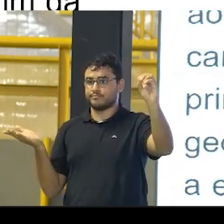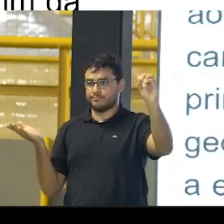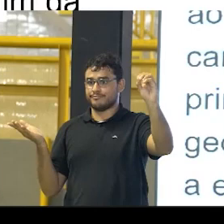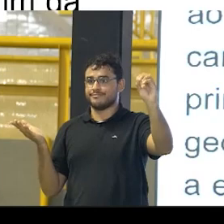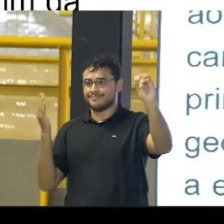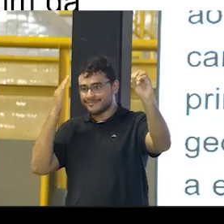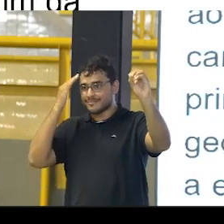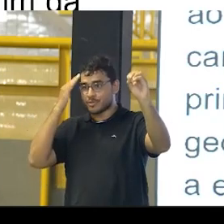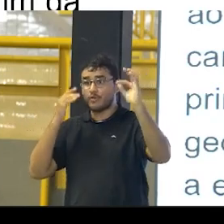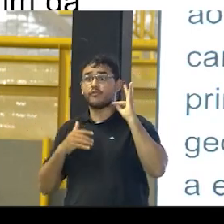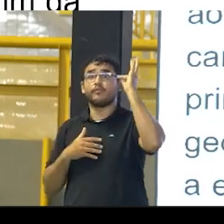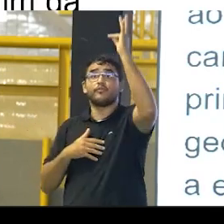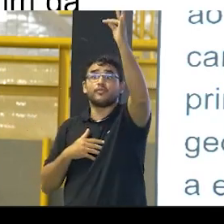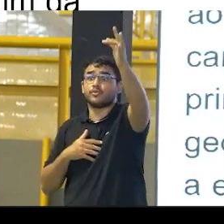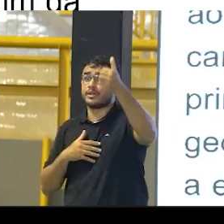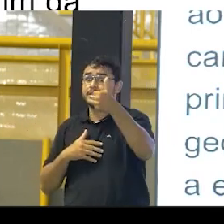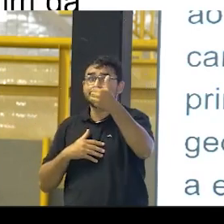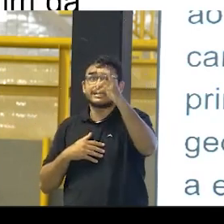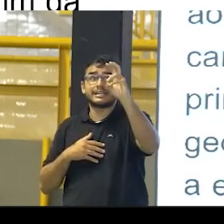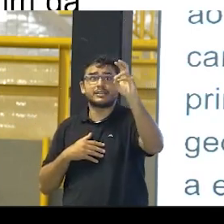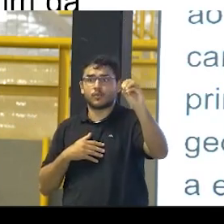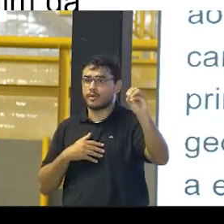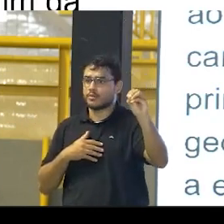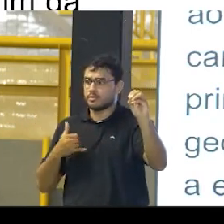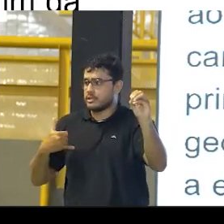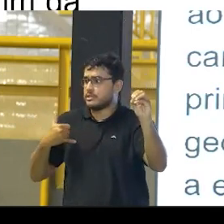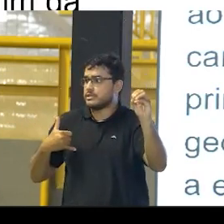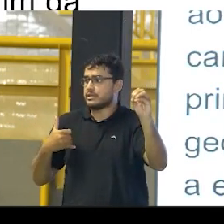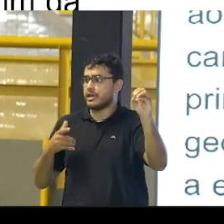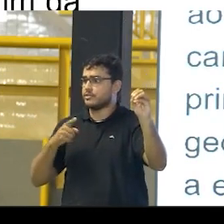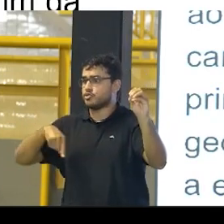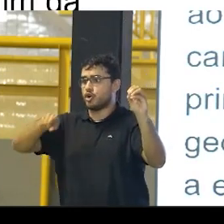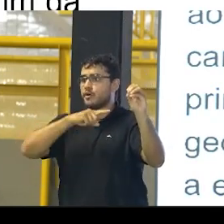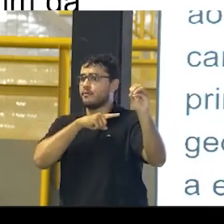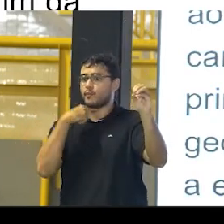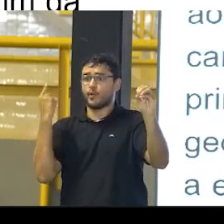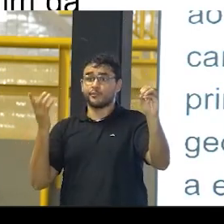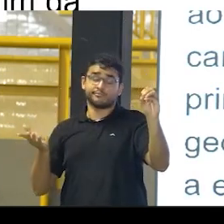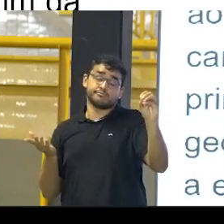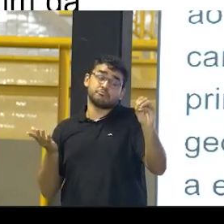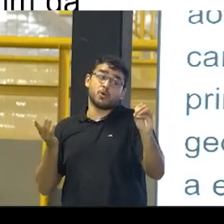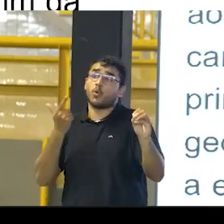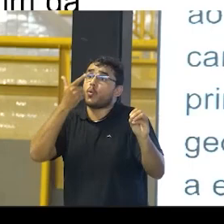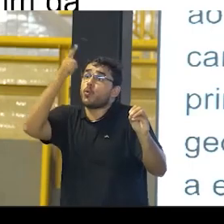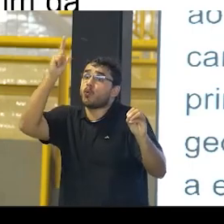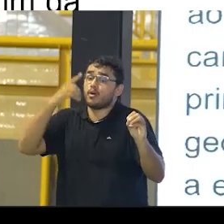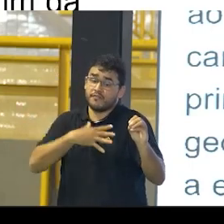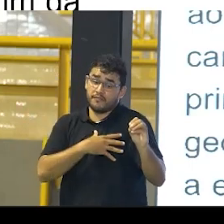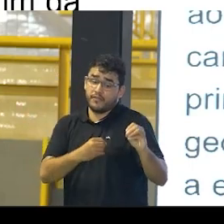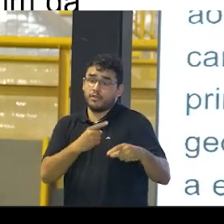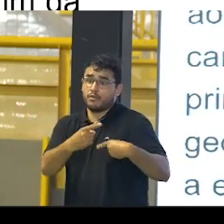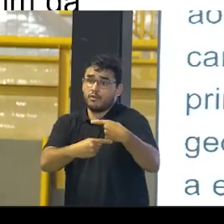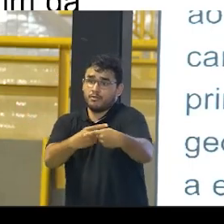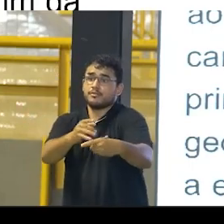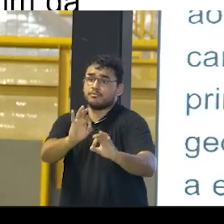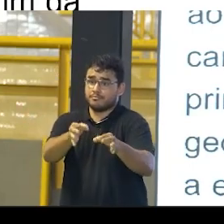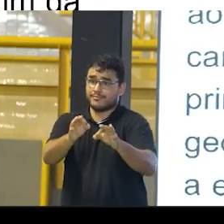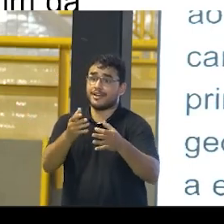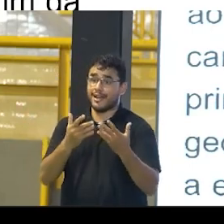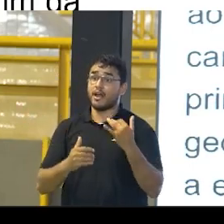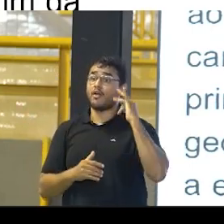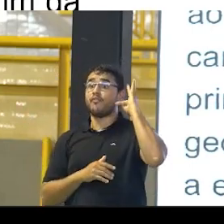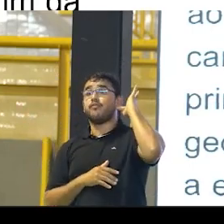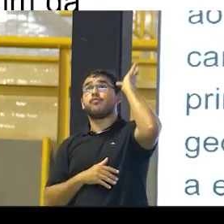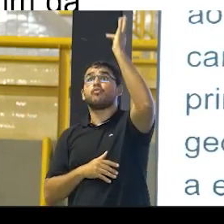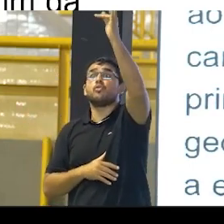vida. Tá? Vai ser reposta parte dessa população, mas a era petróleo, os combustíveis fósseis, principalmente o carvão mineral, que é